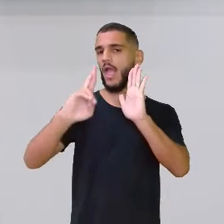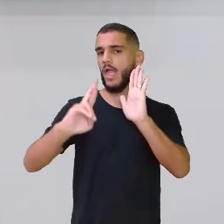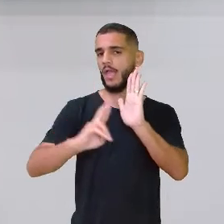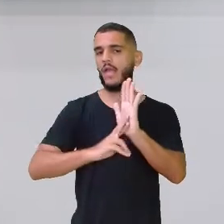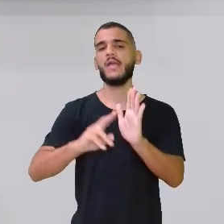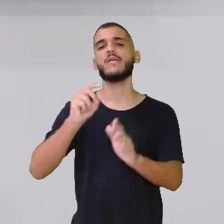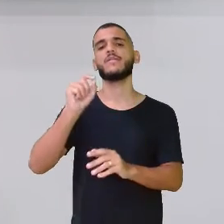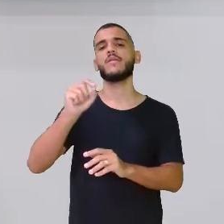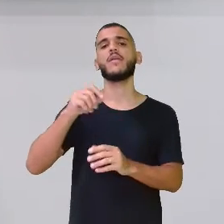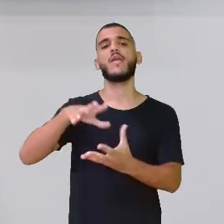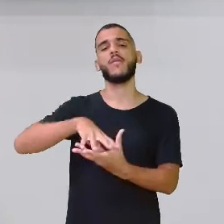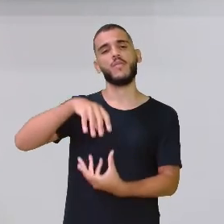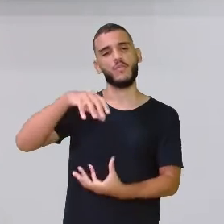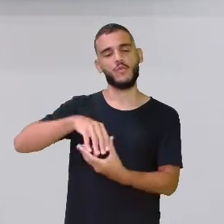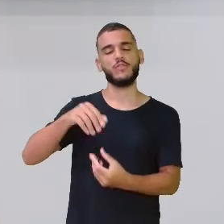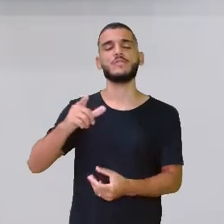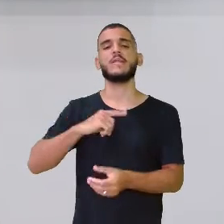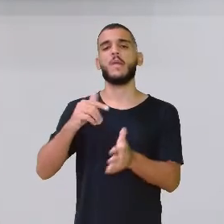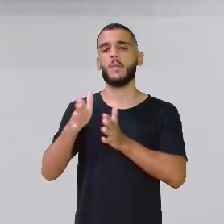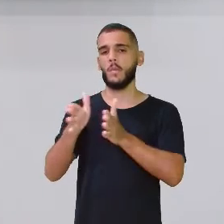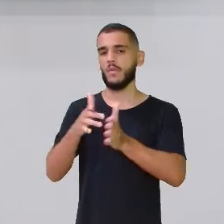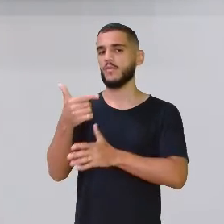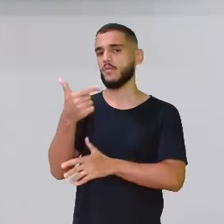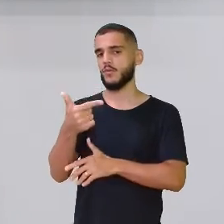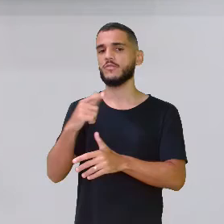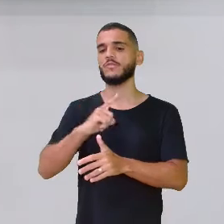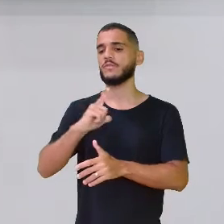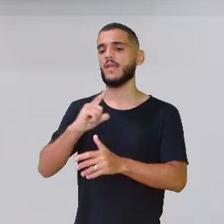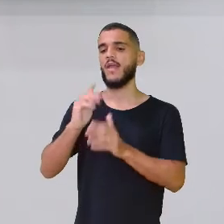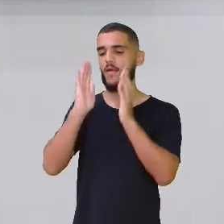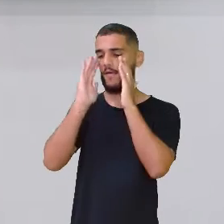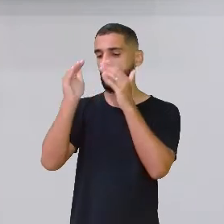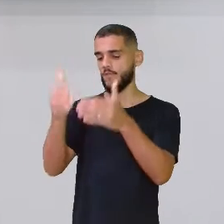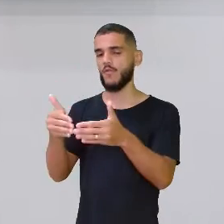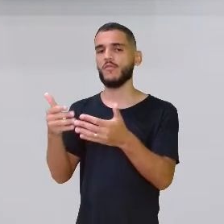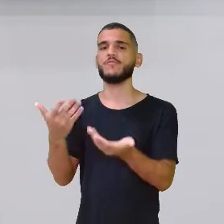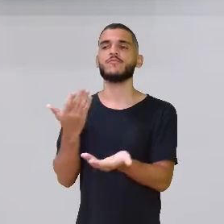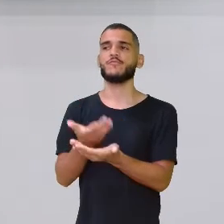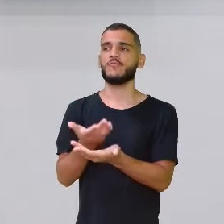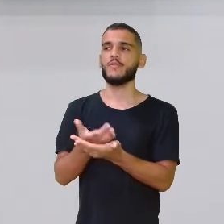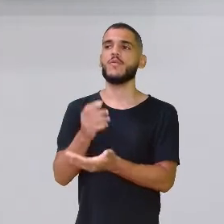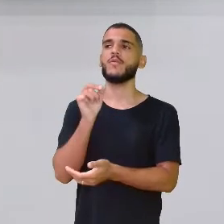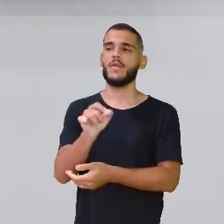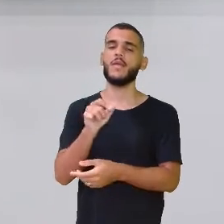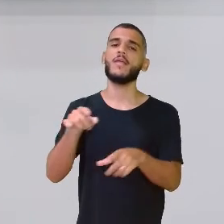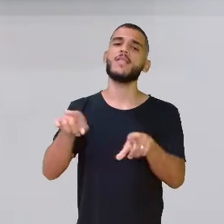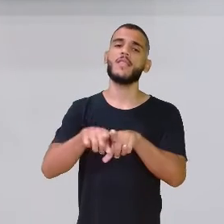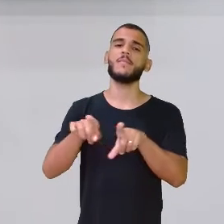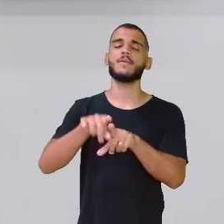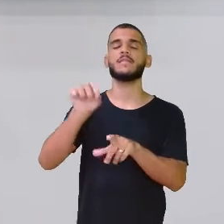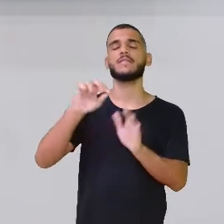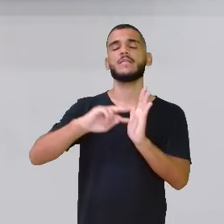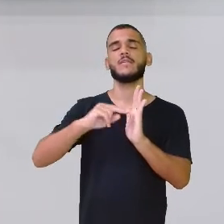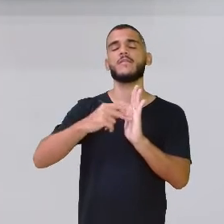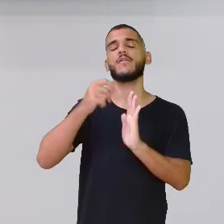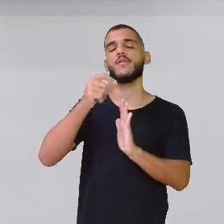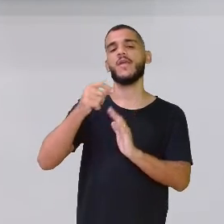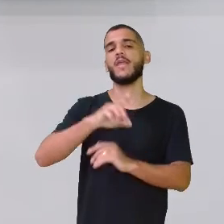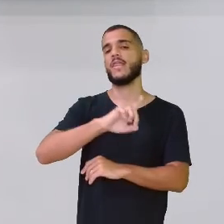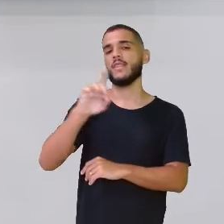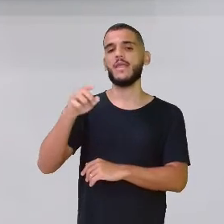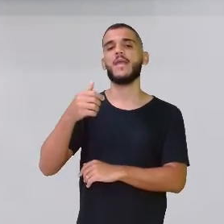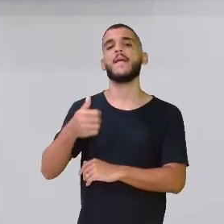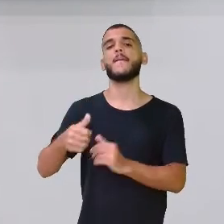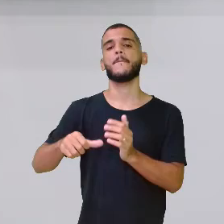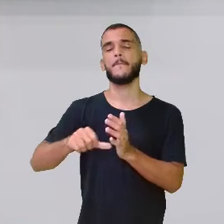um pouco neste Estatuto. O Estatuto do Idoso também é do dia 1º